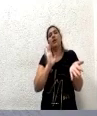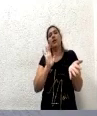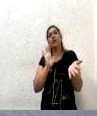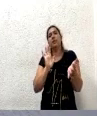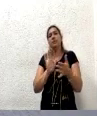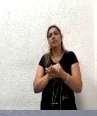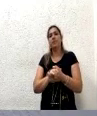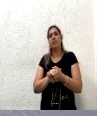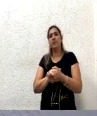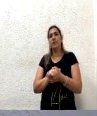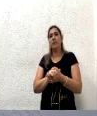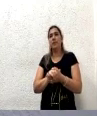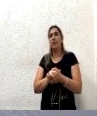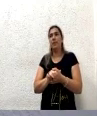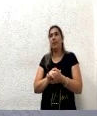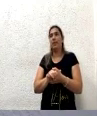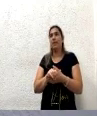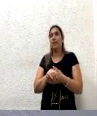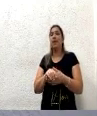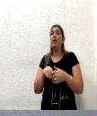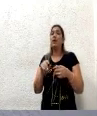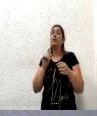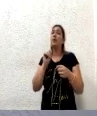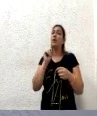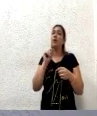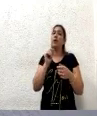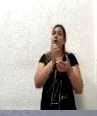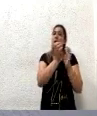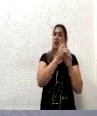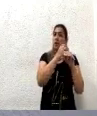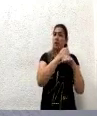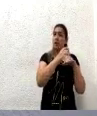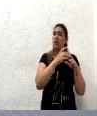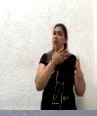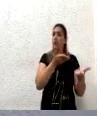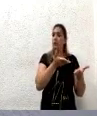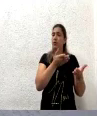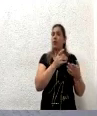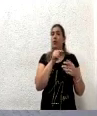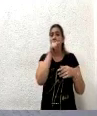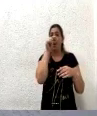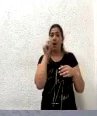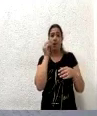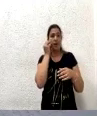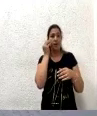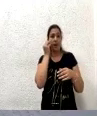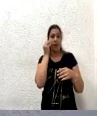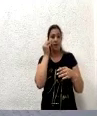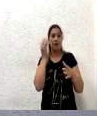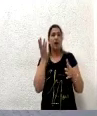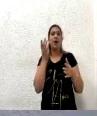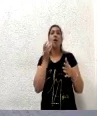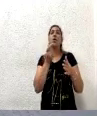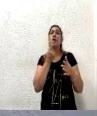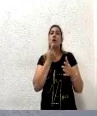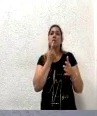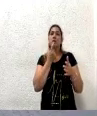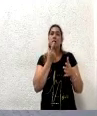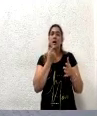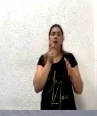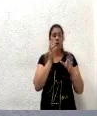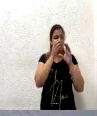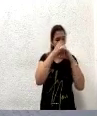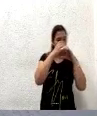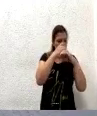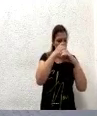não do testinho capilar, e mandar para o Adolfo Lutz. Esse teste, esse sangue, ele vai para ser